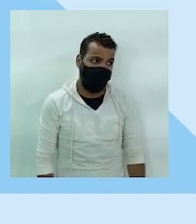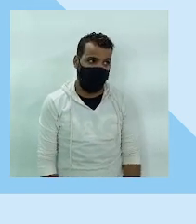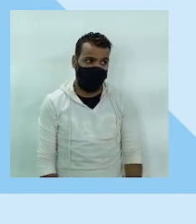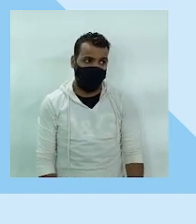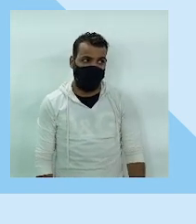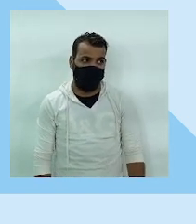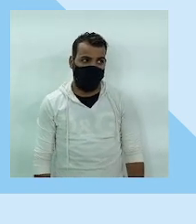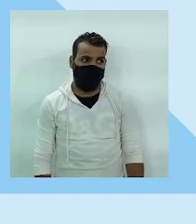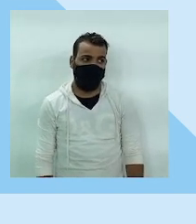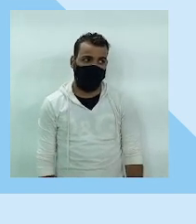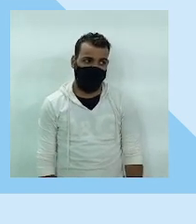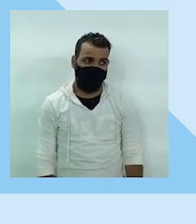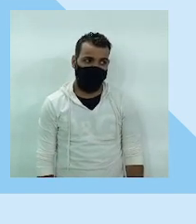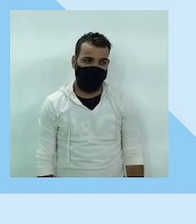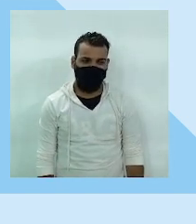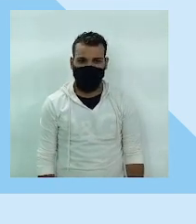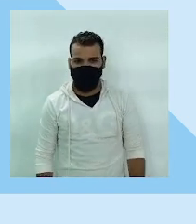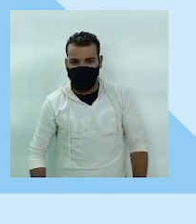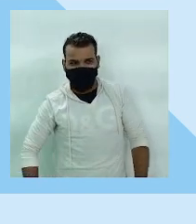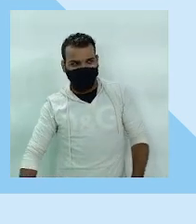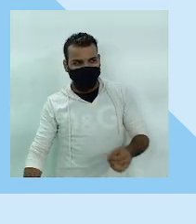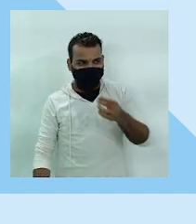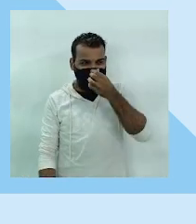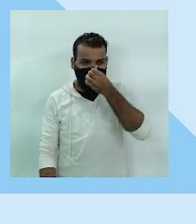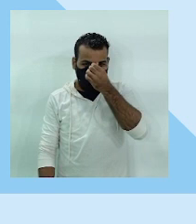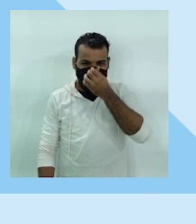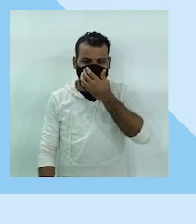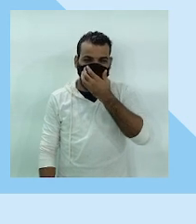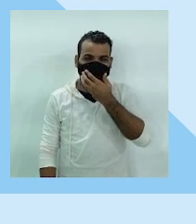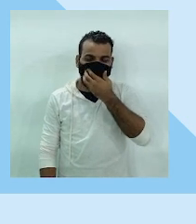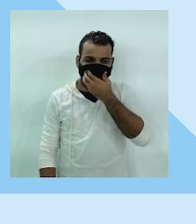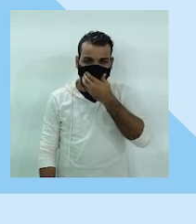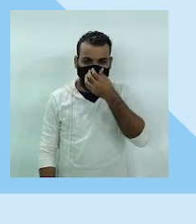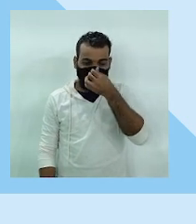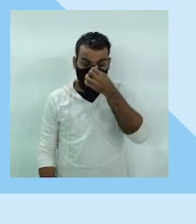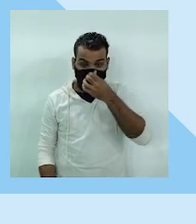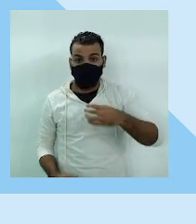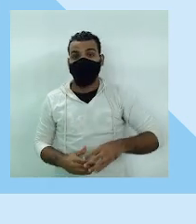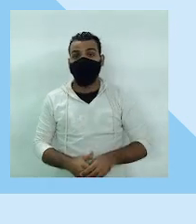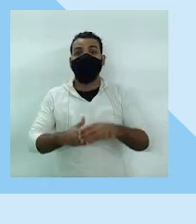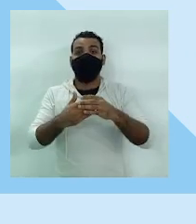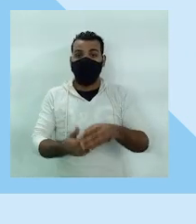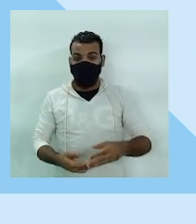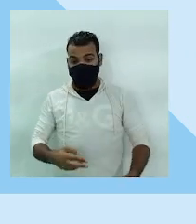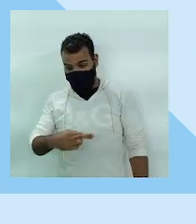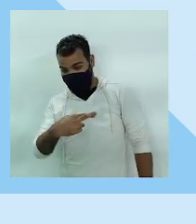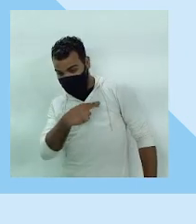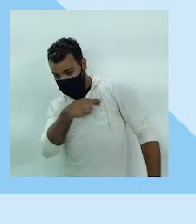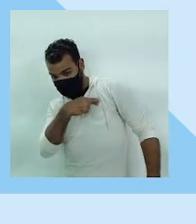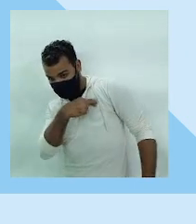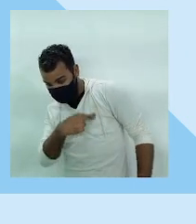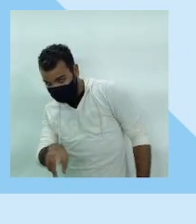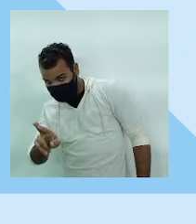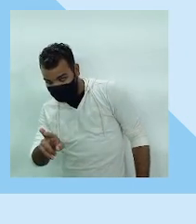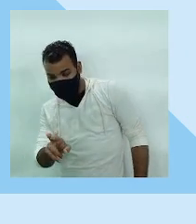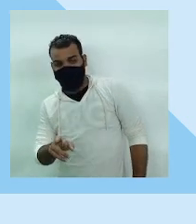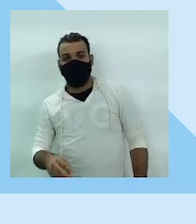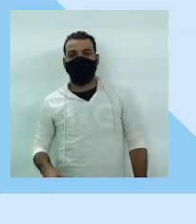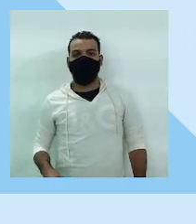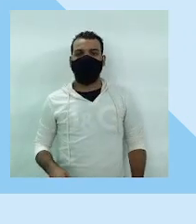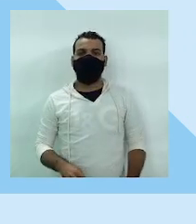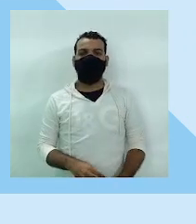europeus eram superiores aos nativos. No entanto, a religiosidade e